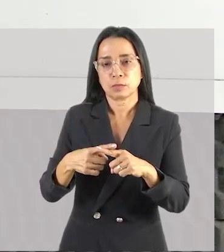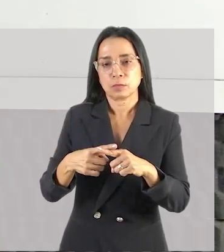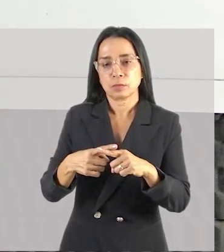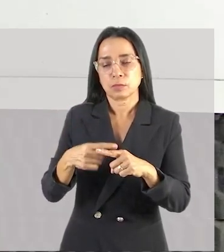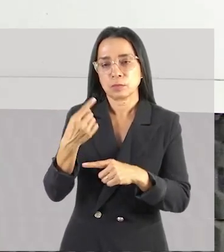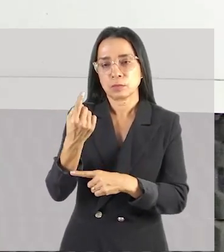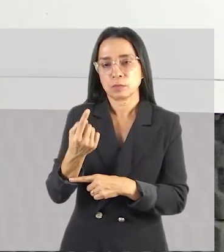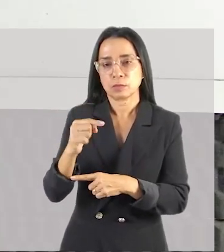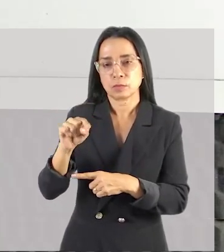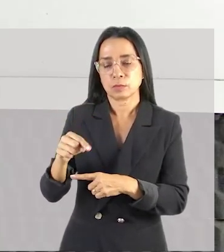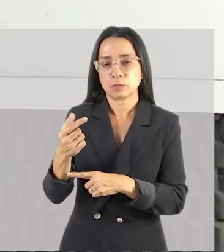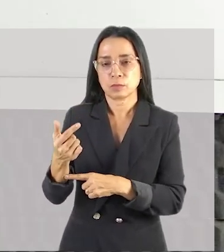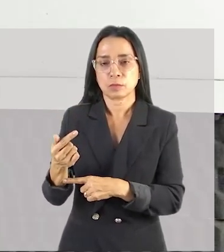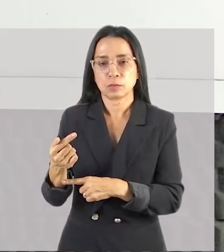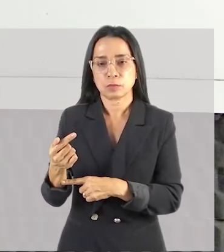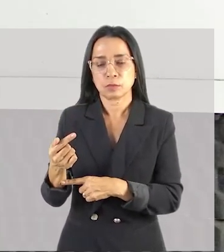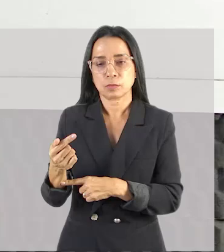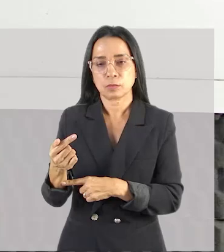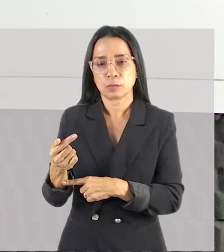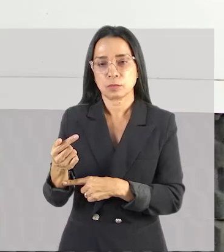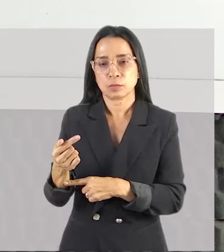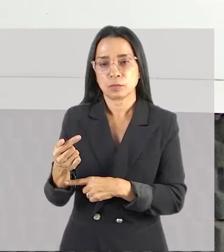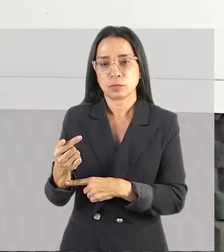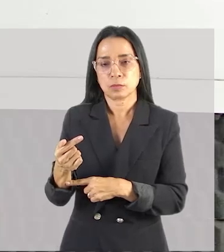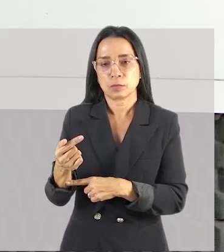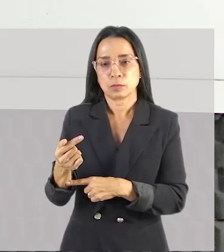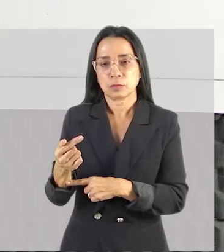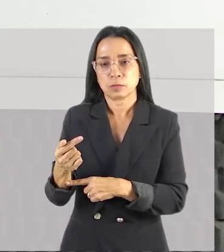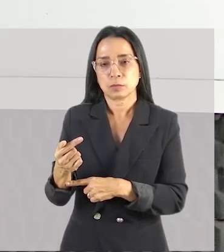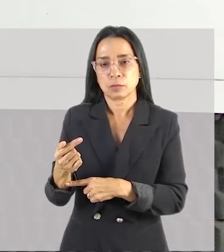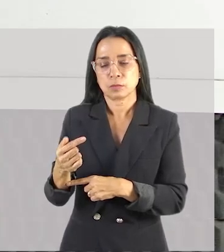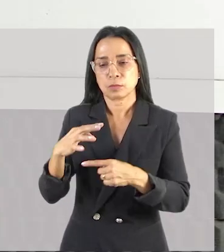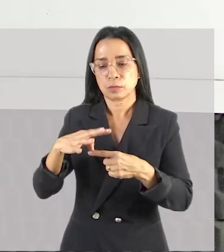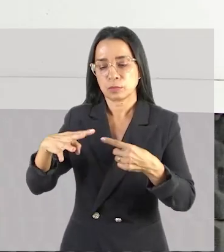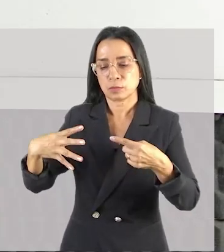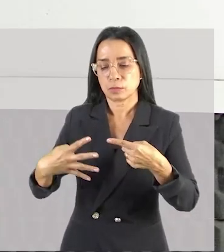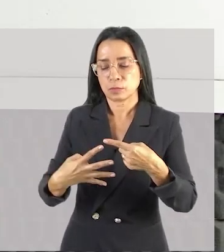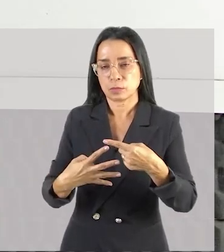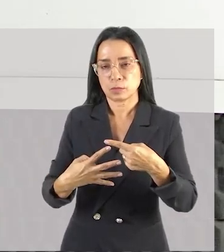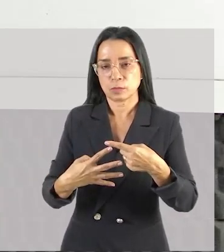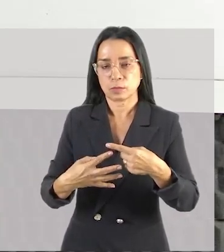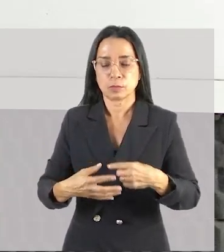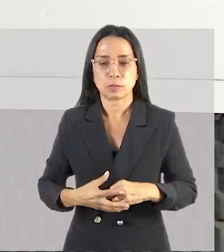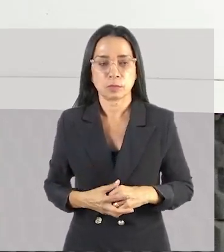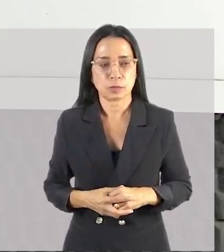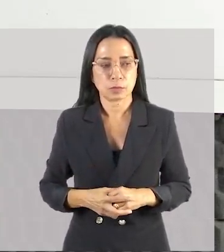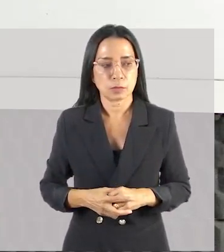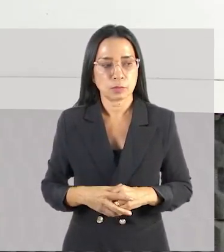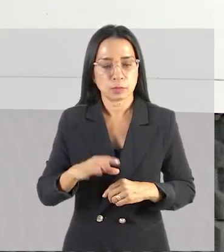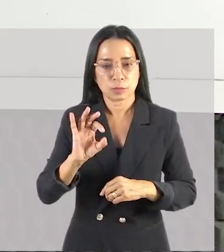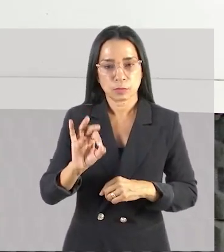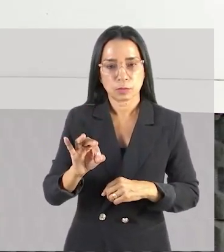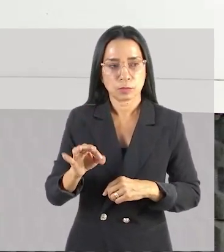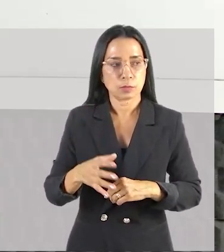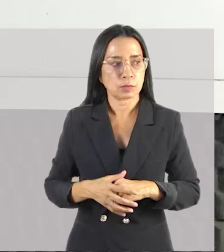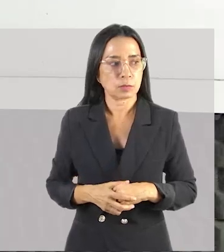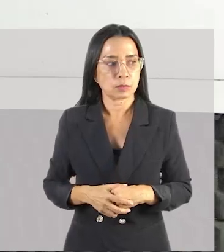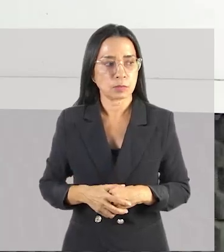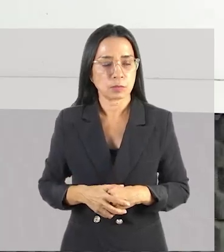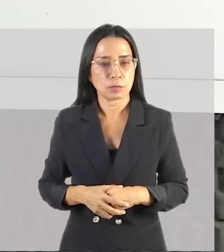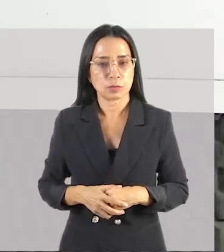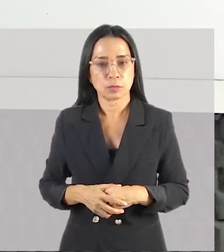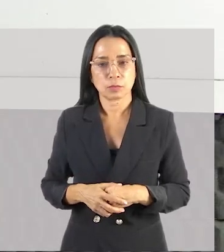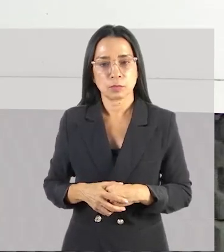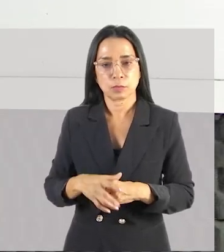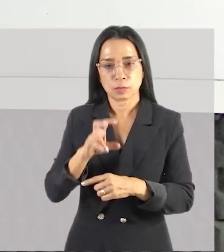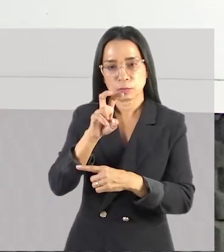multiplicado por 1,7, que ele pediu para considerar, dividido por 4. Certo? 5